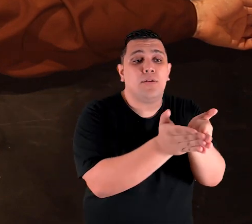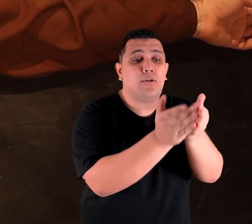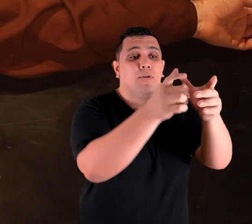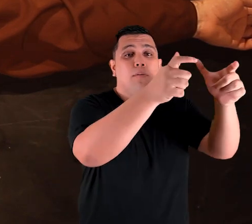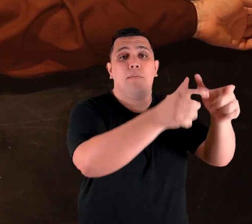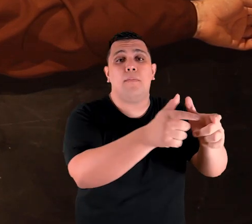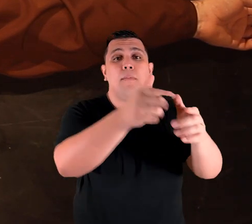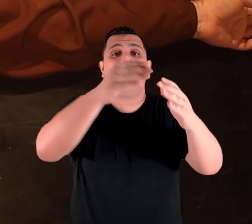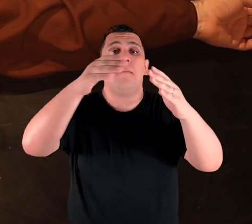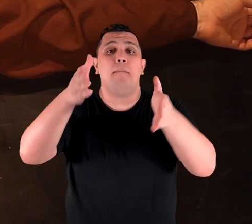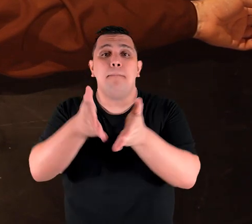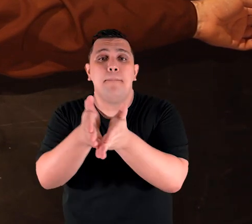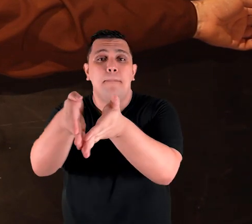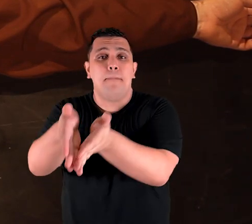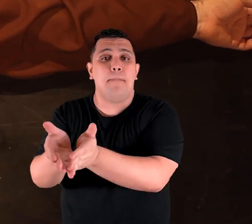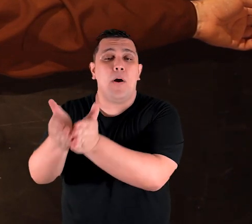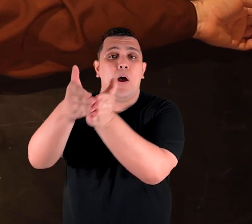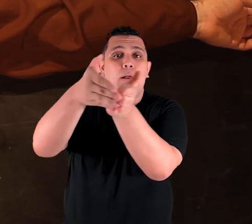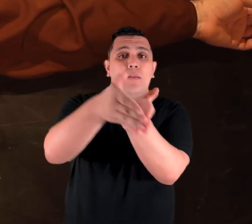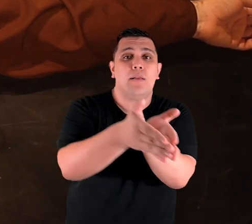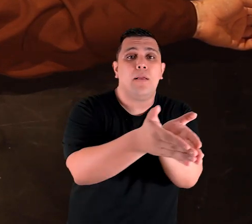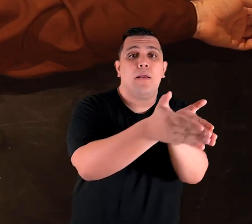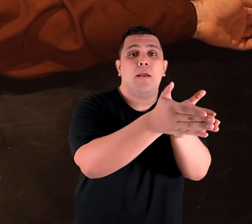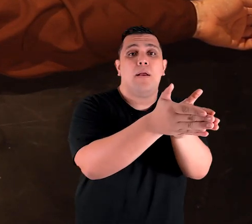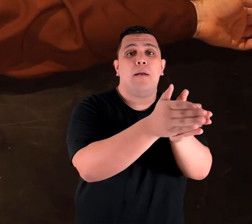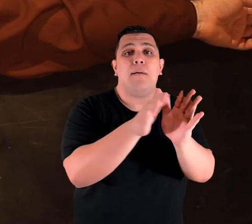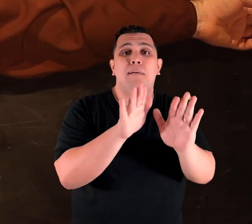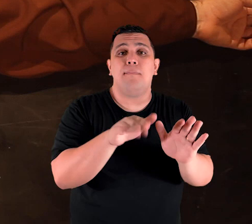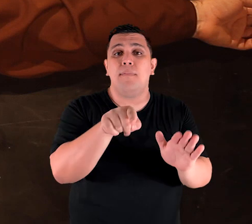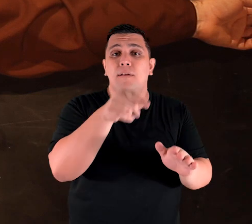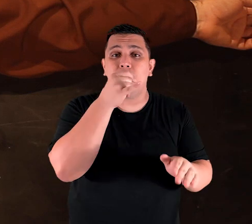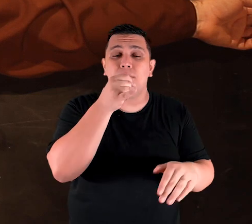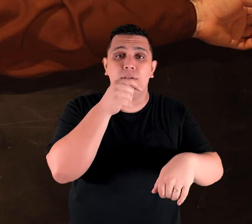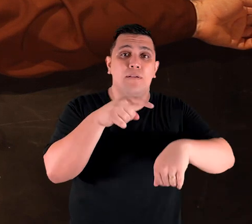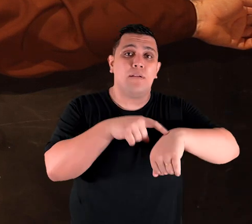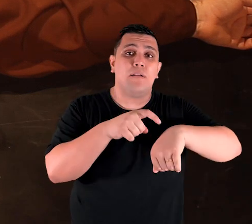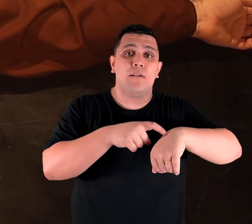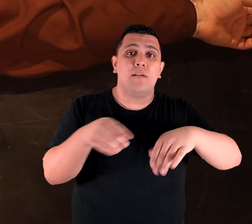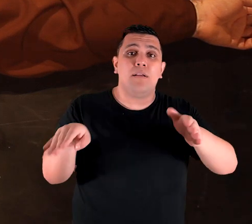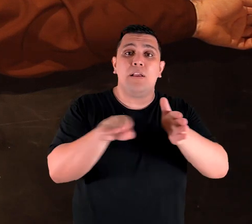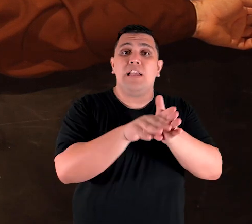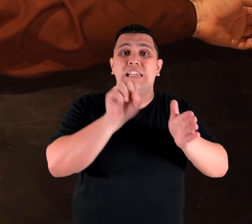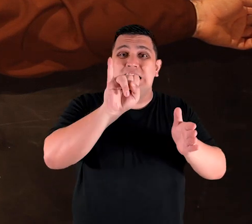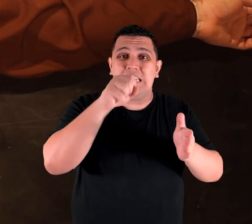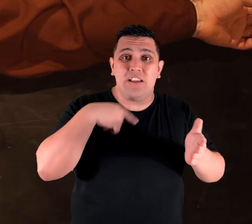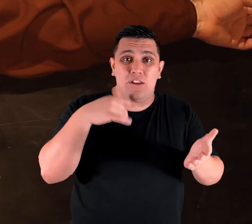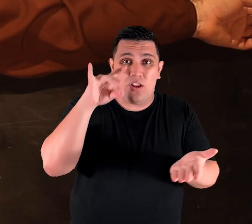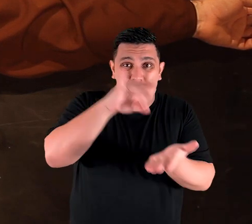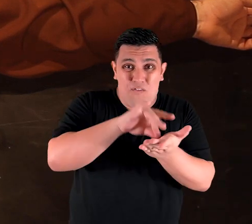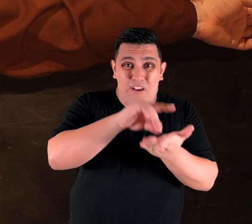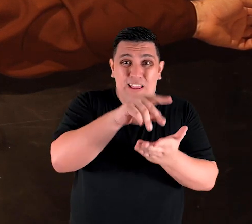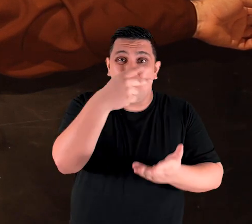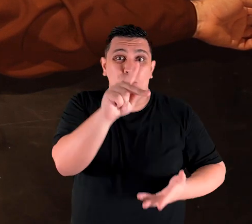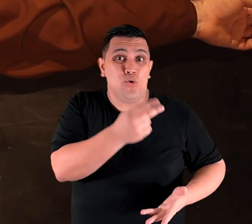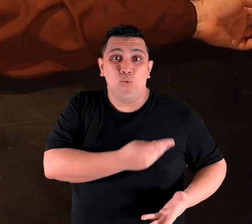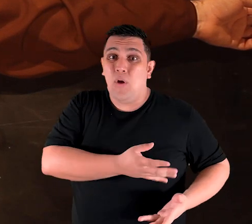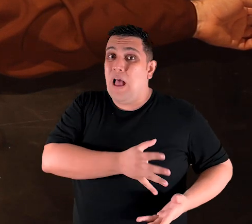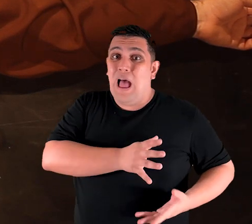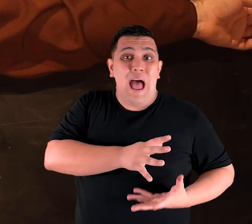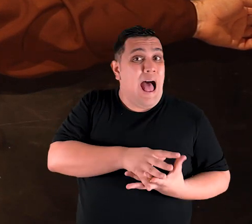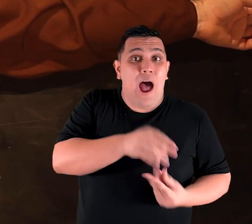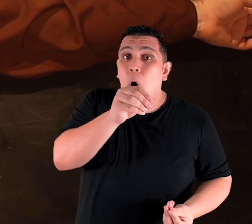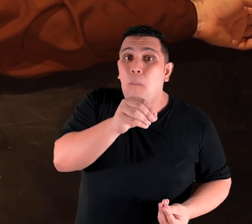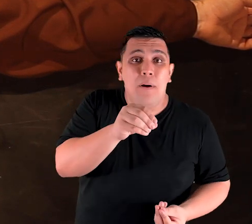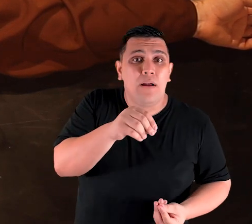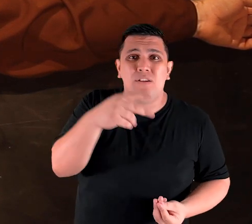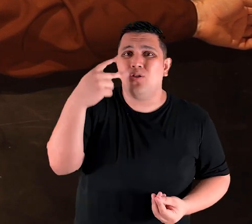portos, nas bancas de cada viela, se ele não corre verdadeiramente na sua alma, sem